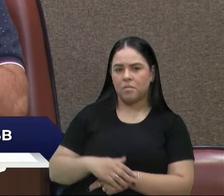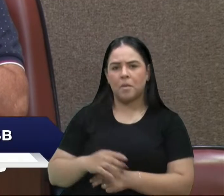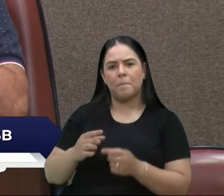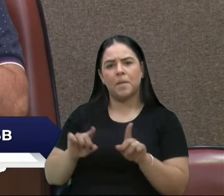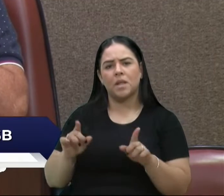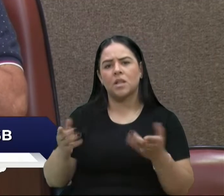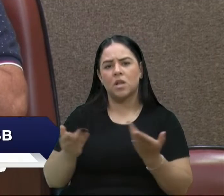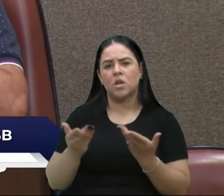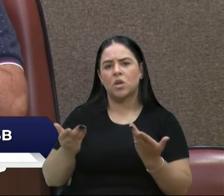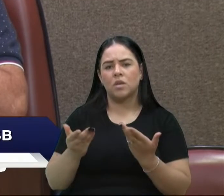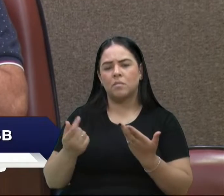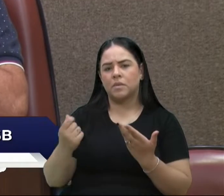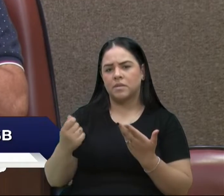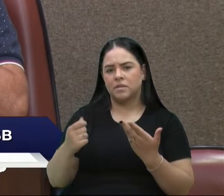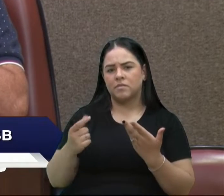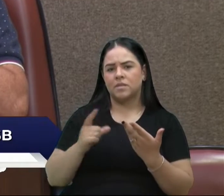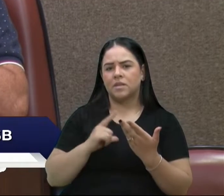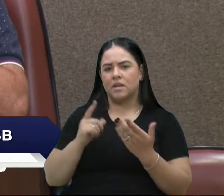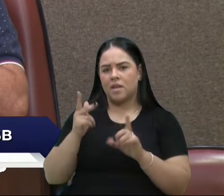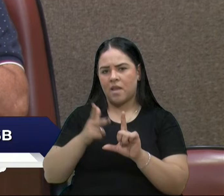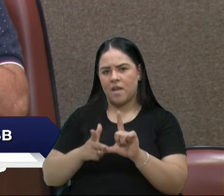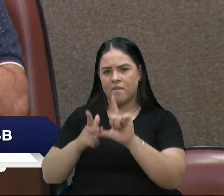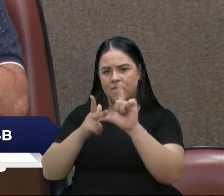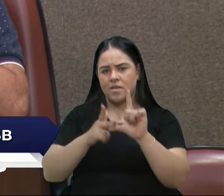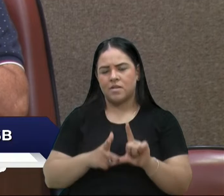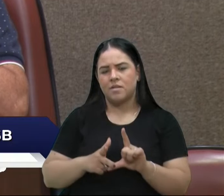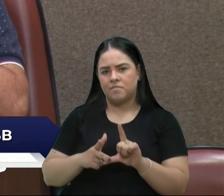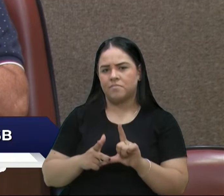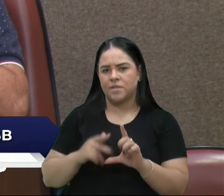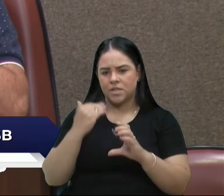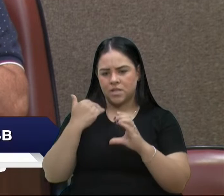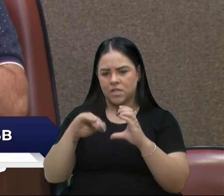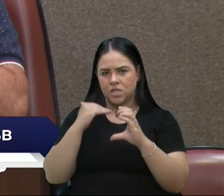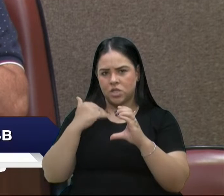agora, se eu gravar uma mensagem de Natal,